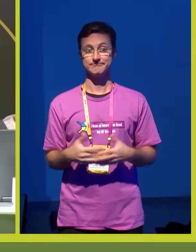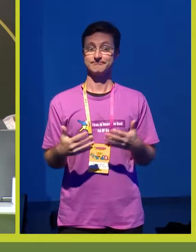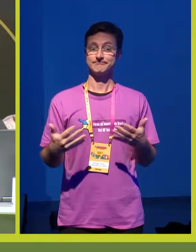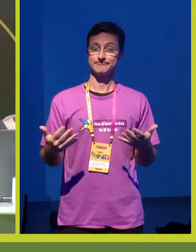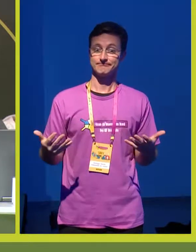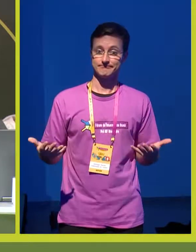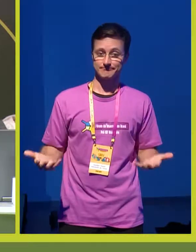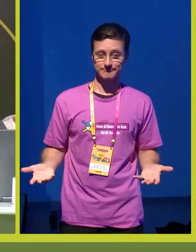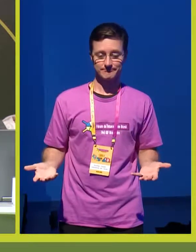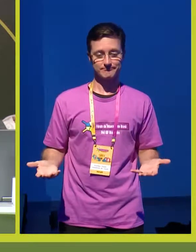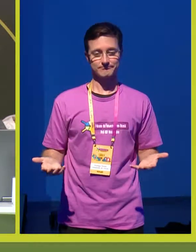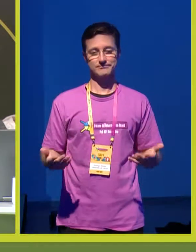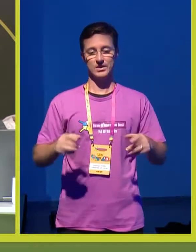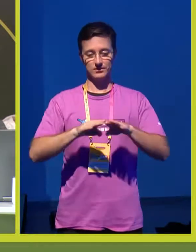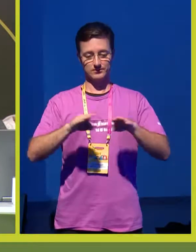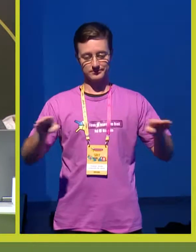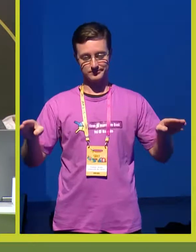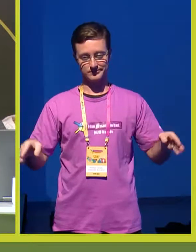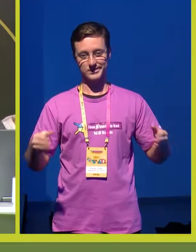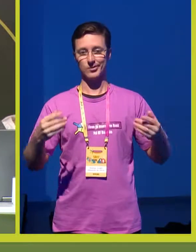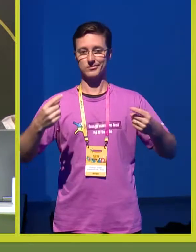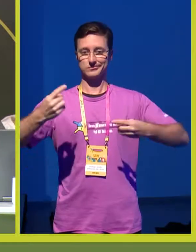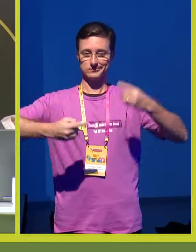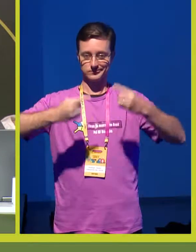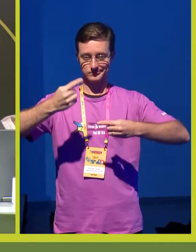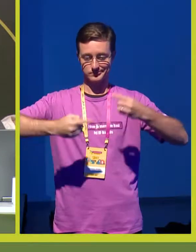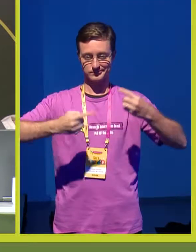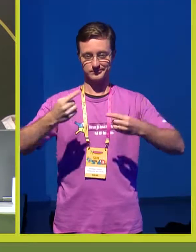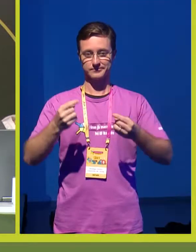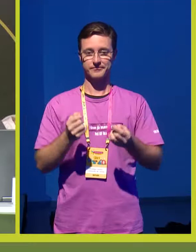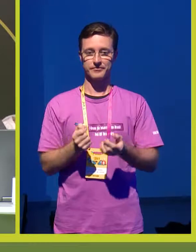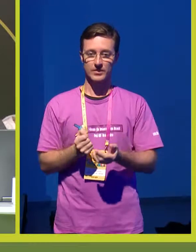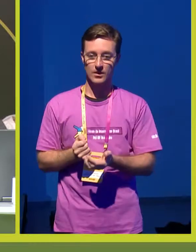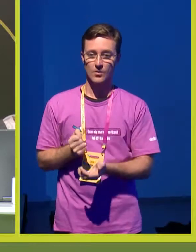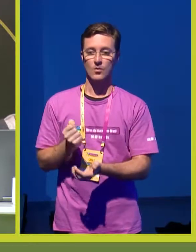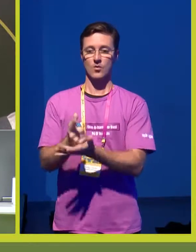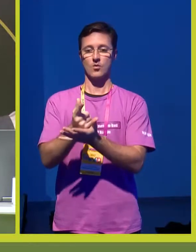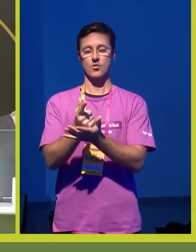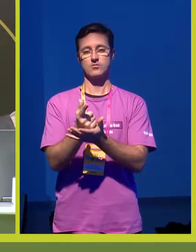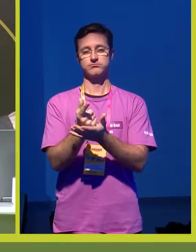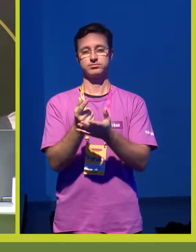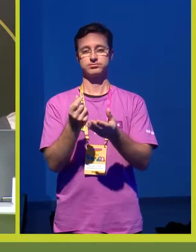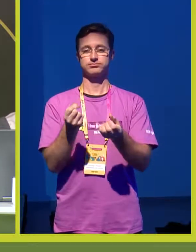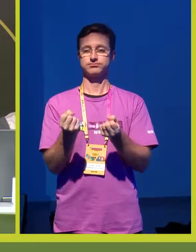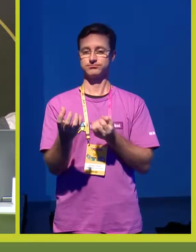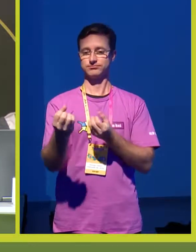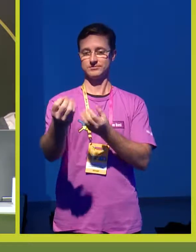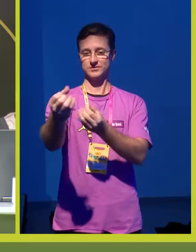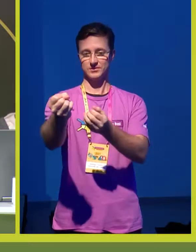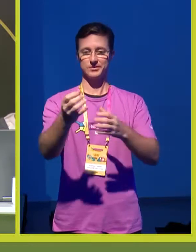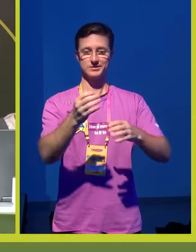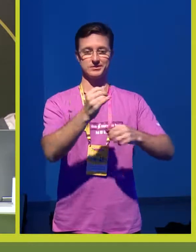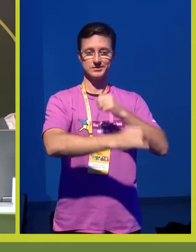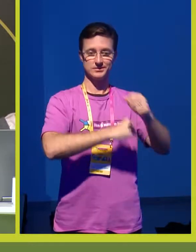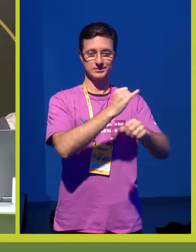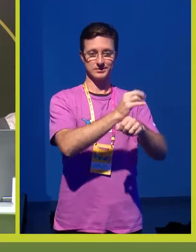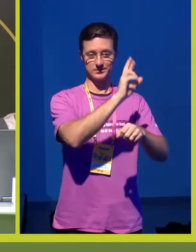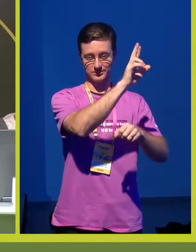parte do debate que perpassa a compra de dados dos provedores de aplicação